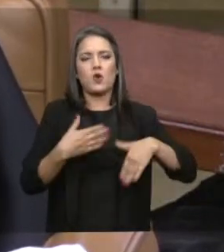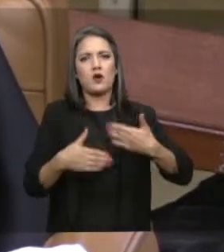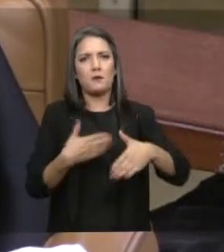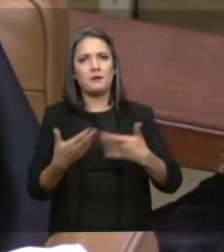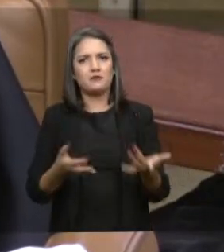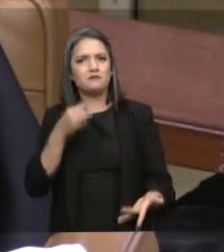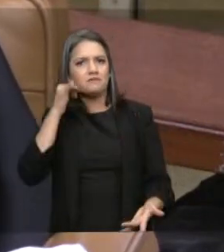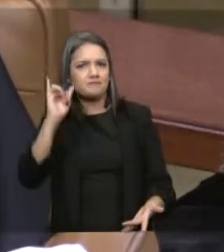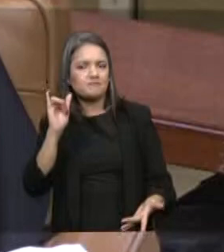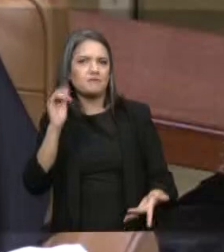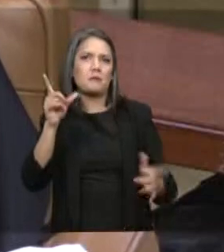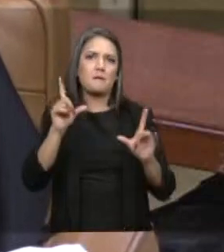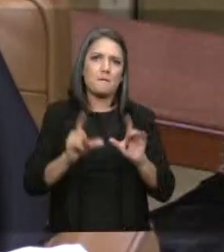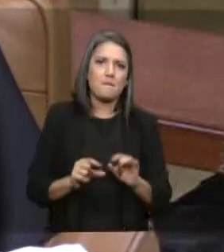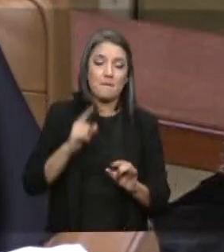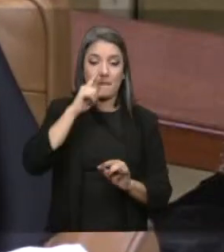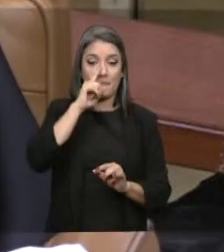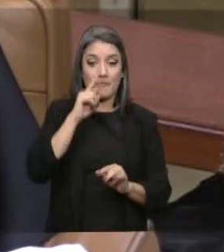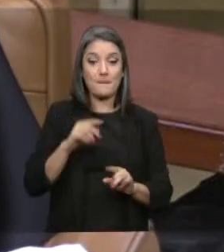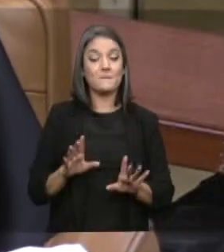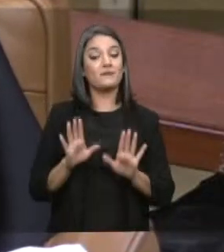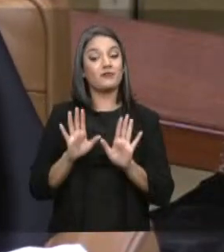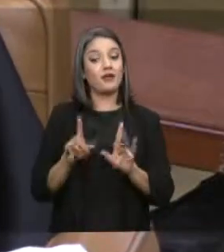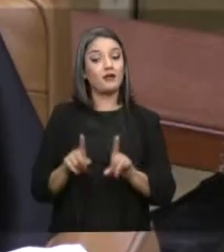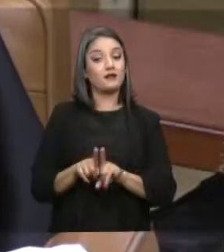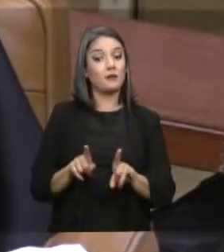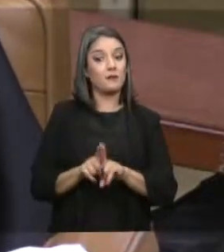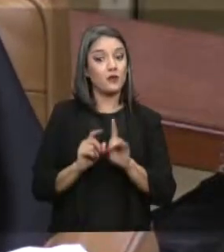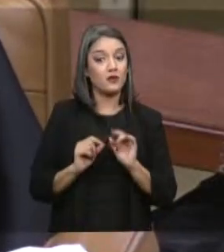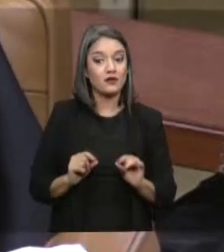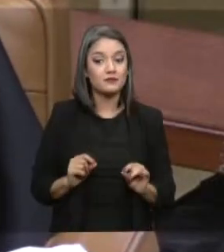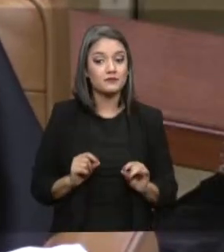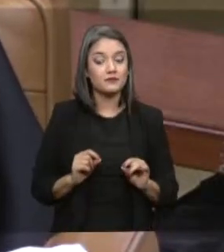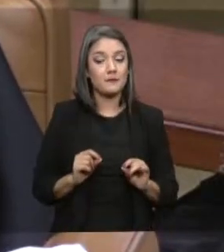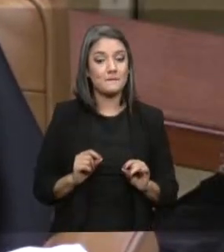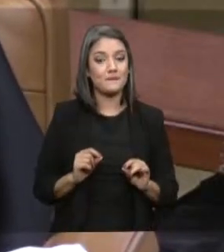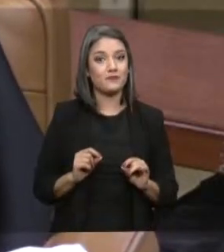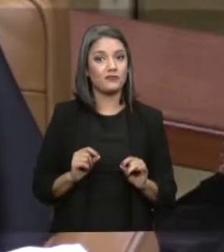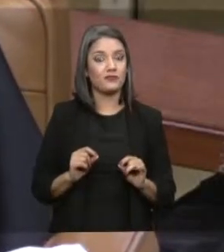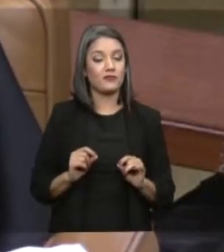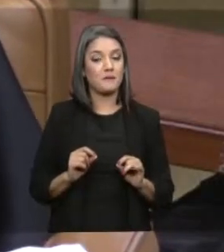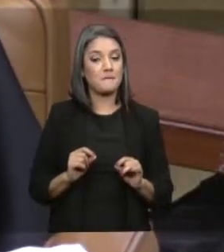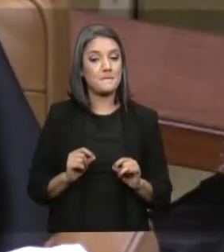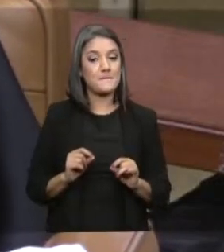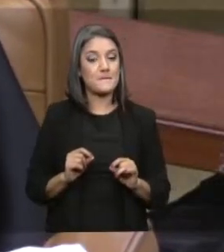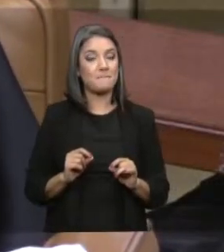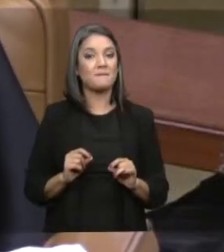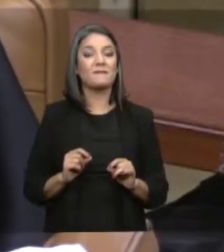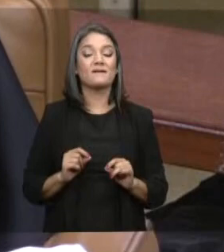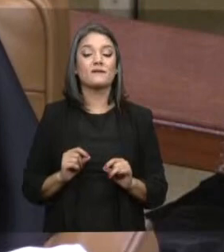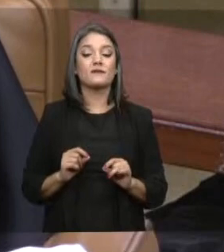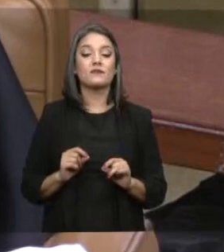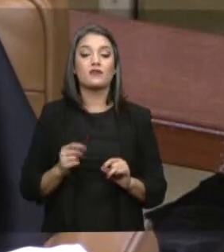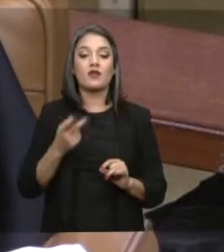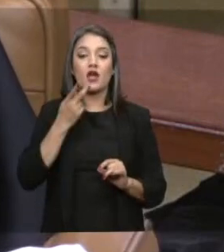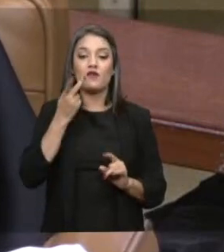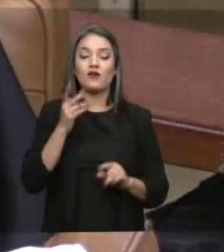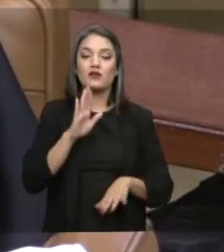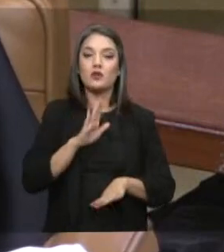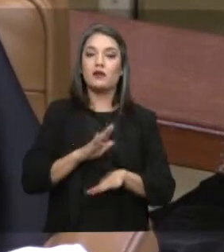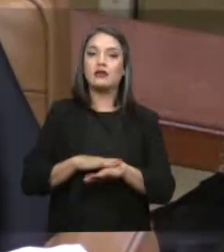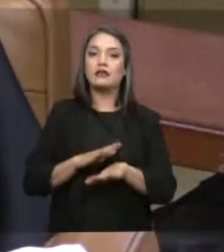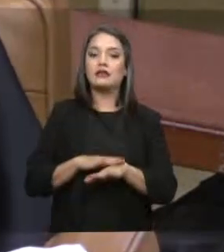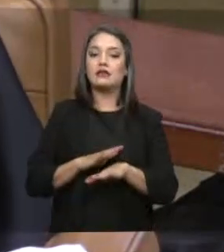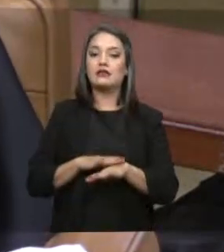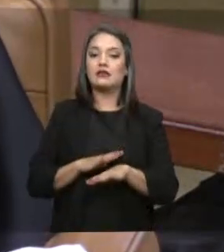e redução de risco e mais mostrando a natureza trabalhista daquela lei dispunha sobre pausas